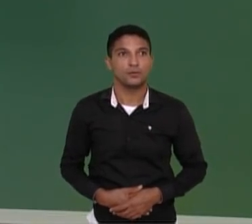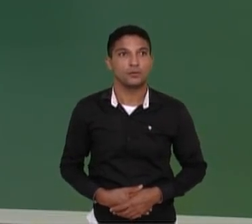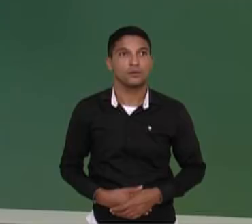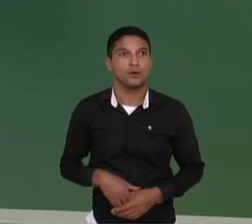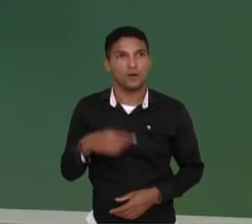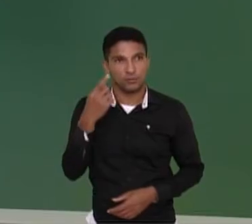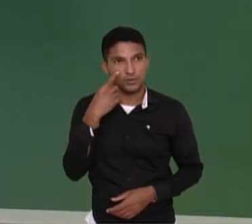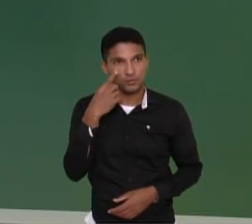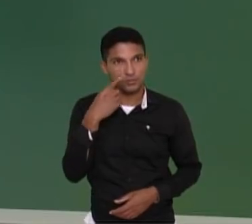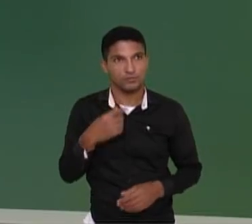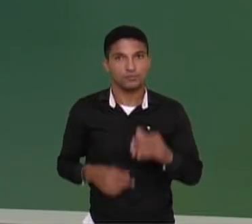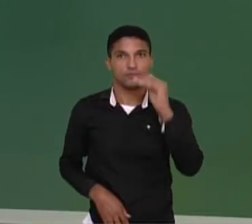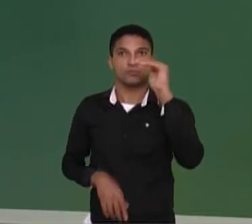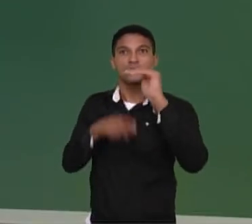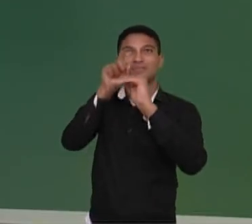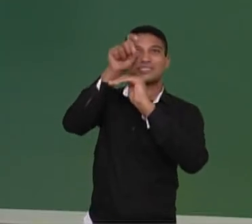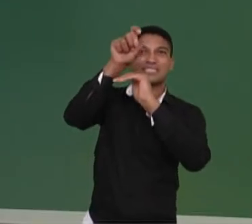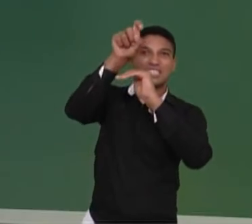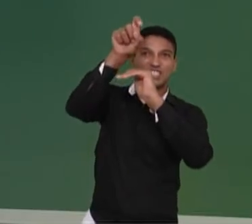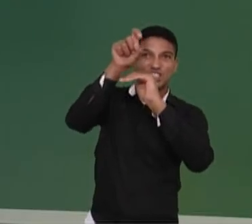A gente vai passar aqui, ó,